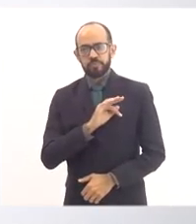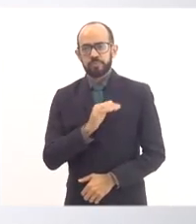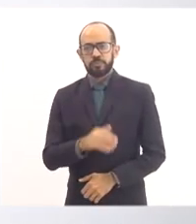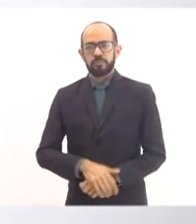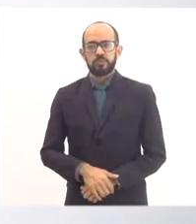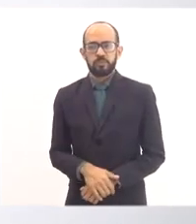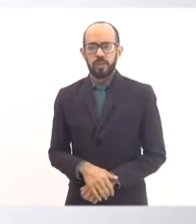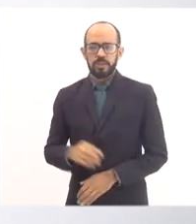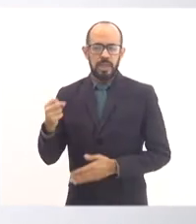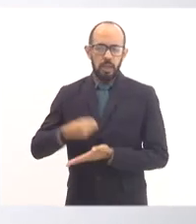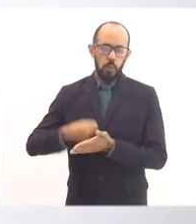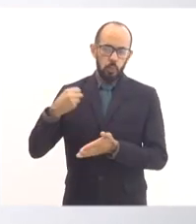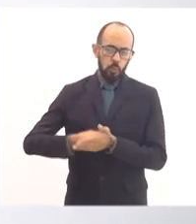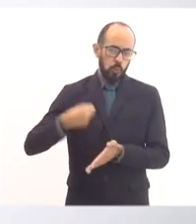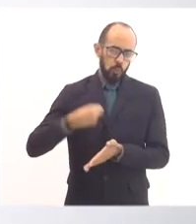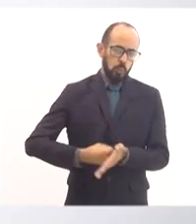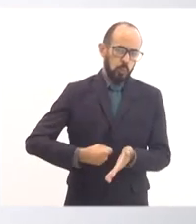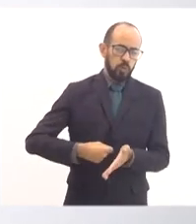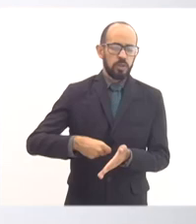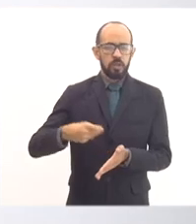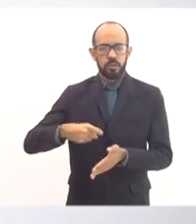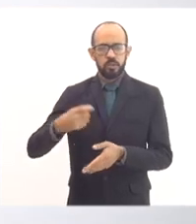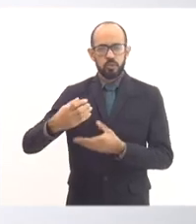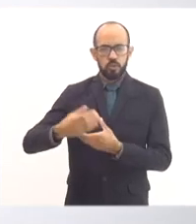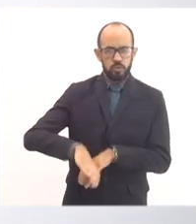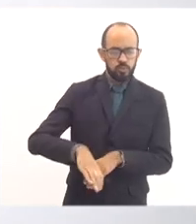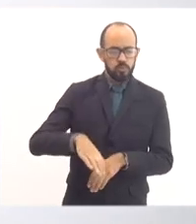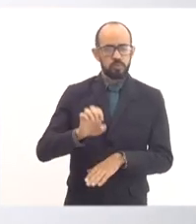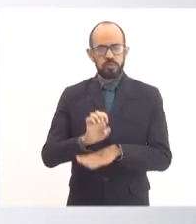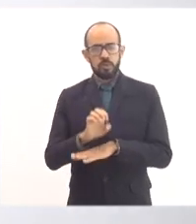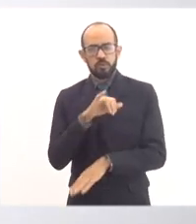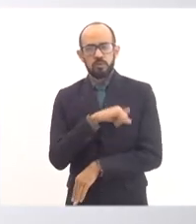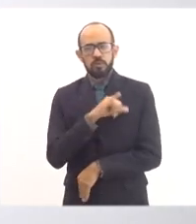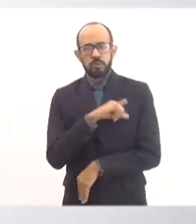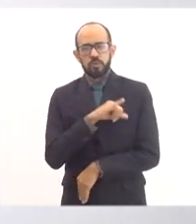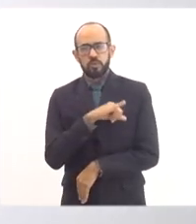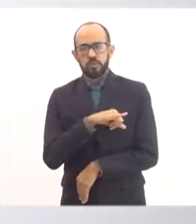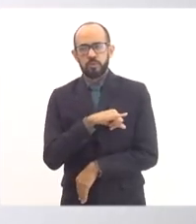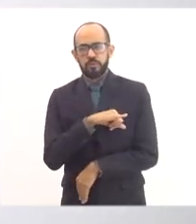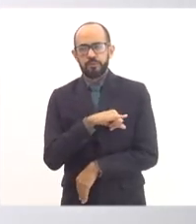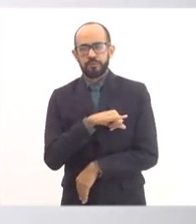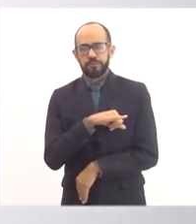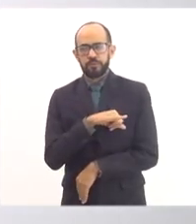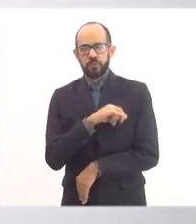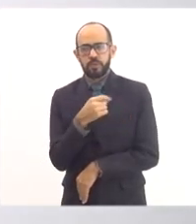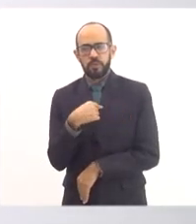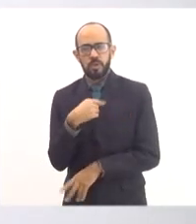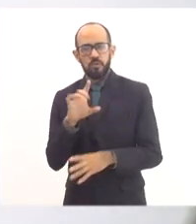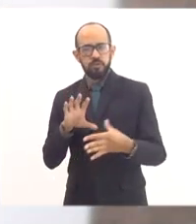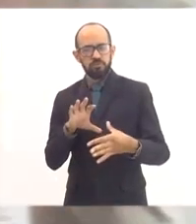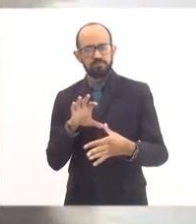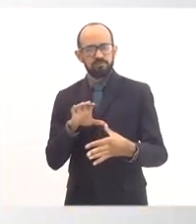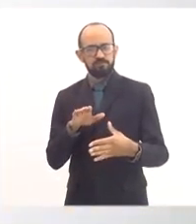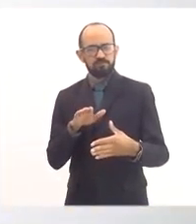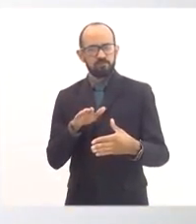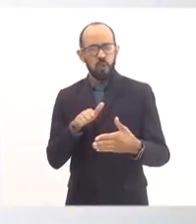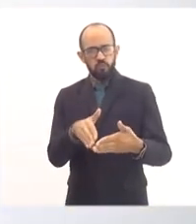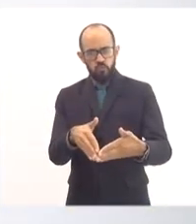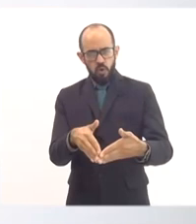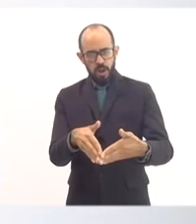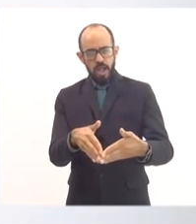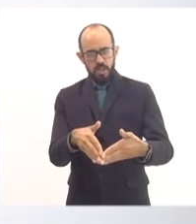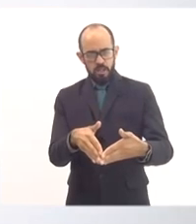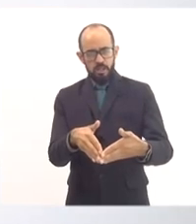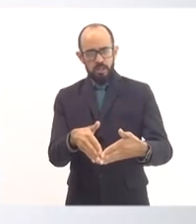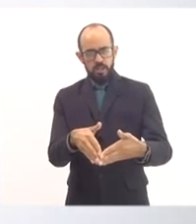na labuta do concurso público do Estado do Rio de Janeiro. Eu vou me ater mais à parte um pouco mais técnica, o Renan está aqui